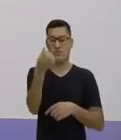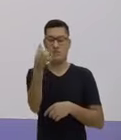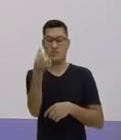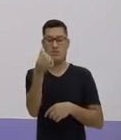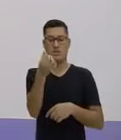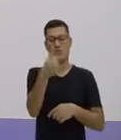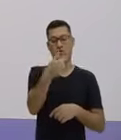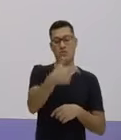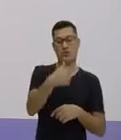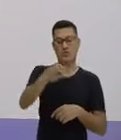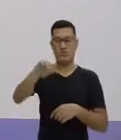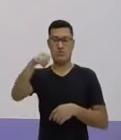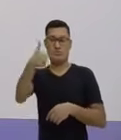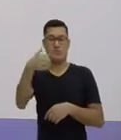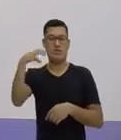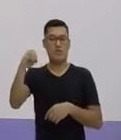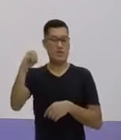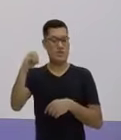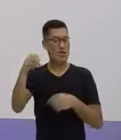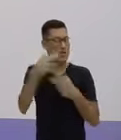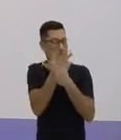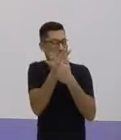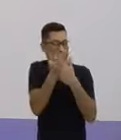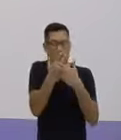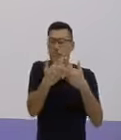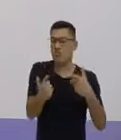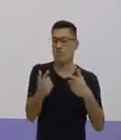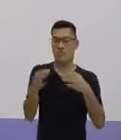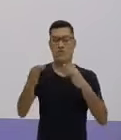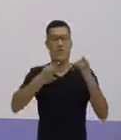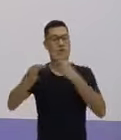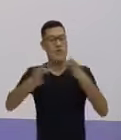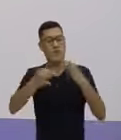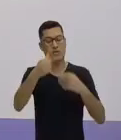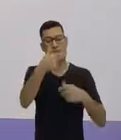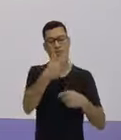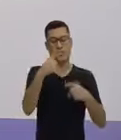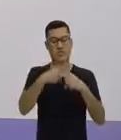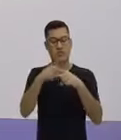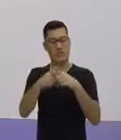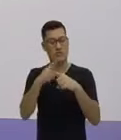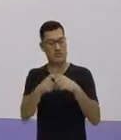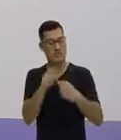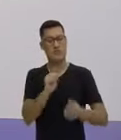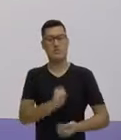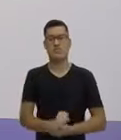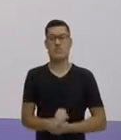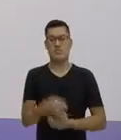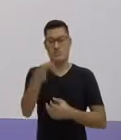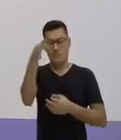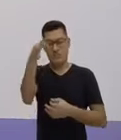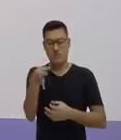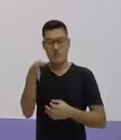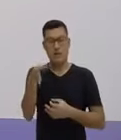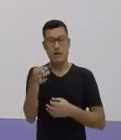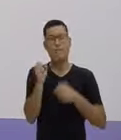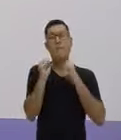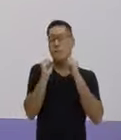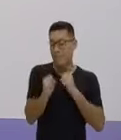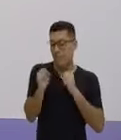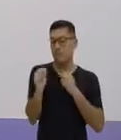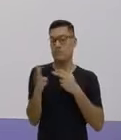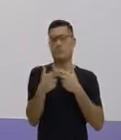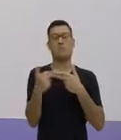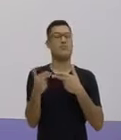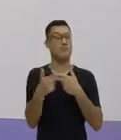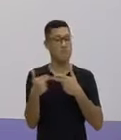que é 1024. Então, se você está fazendo o 2 multiplicado aí as 10 vezes, tá? Mas também você poderia utilizar a tabela, como nós